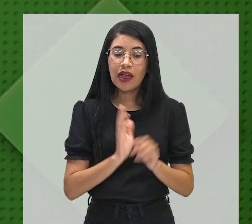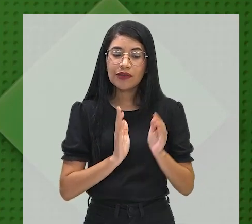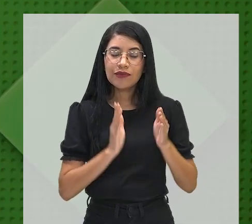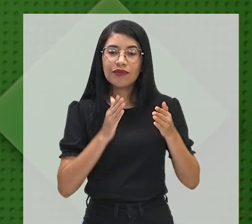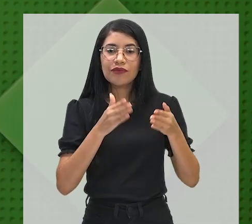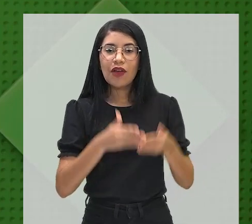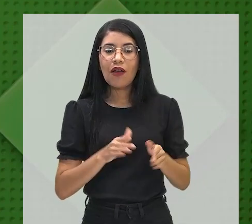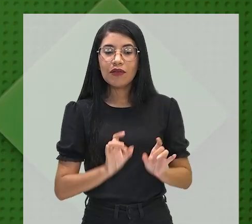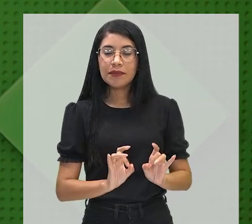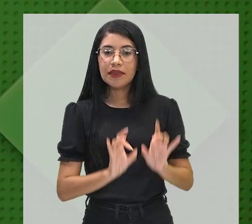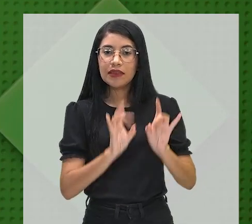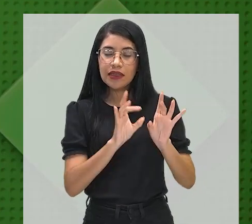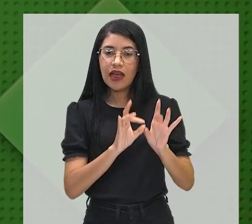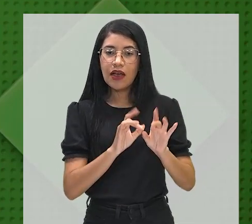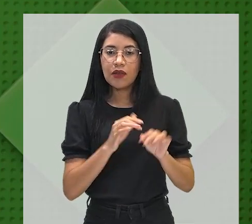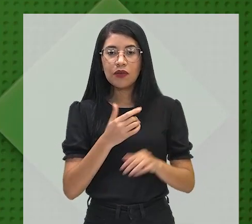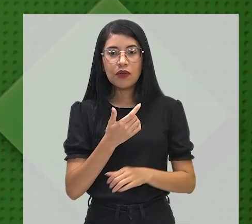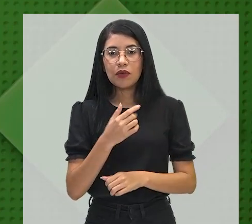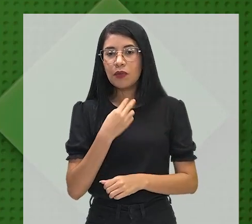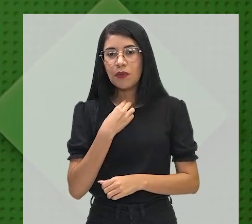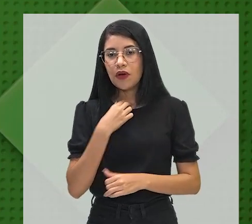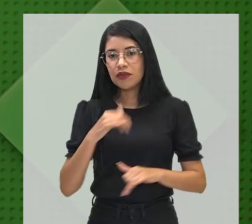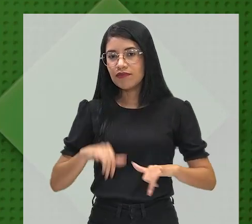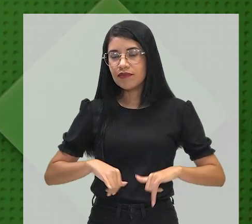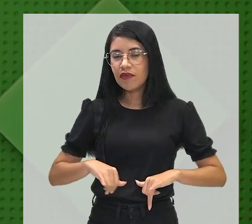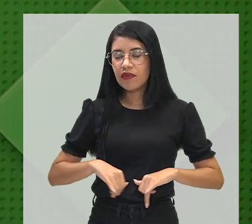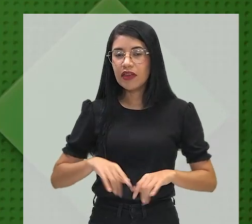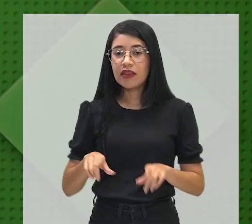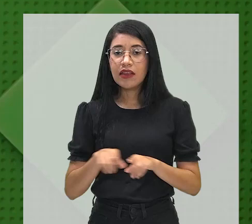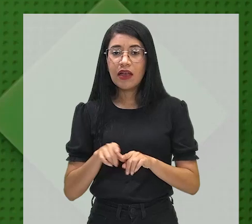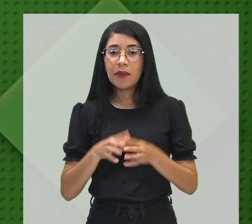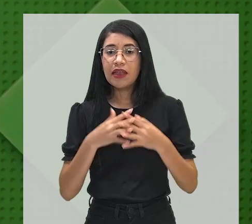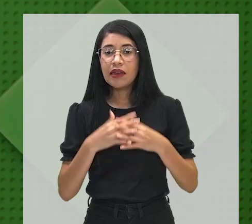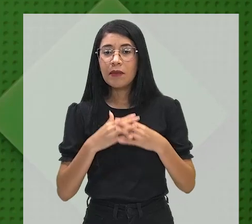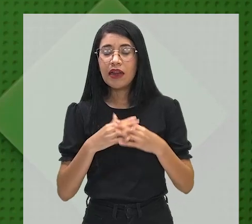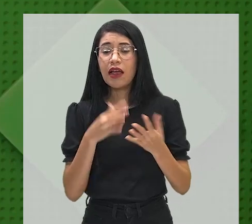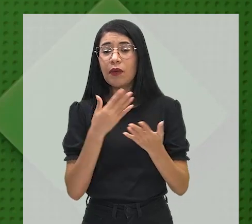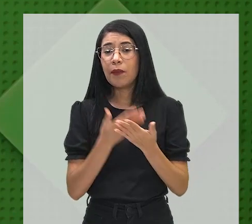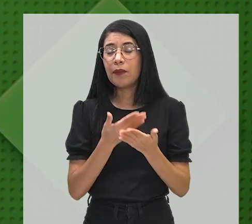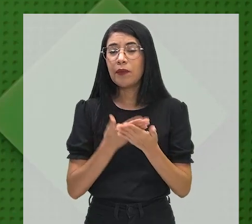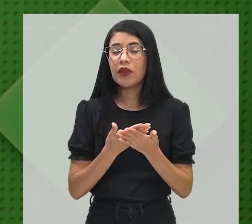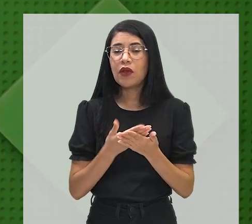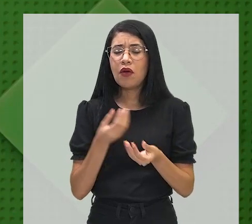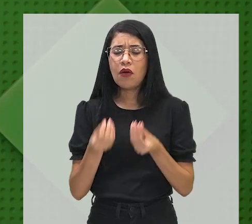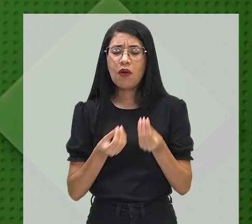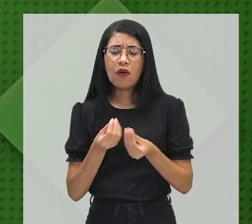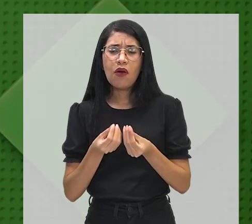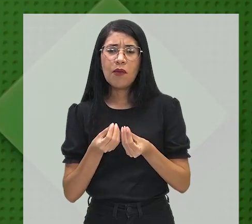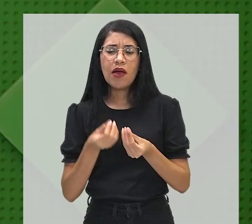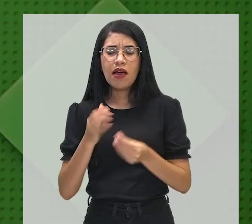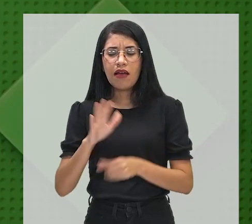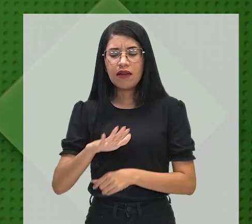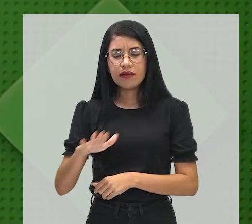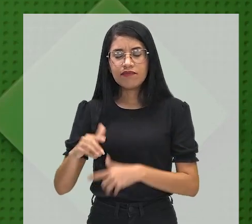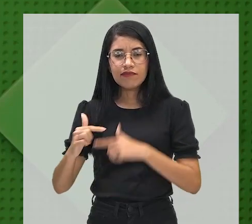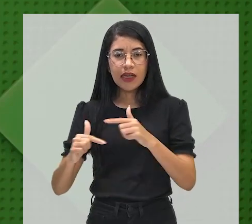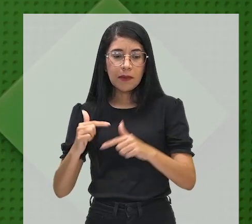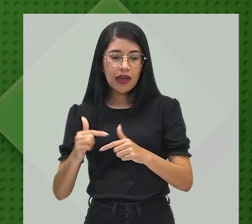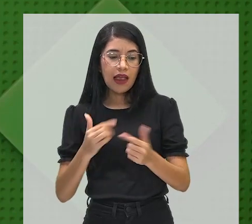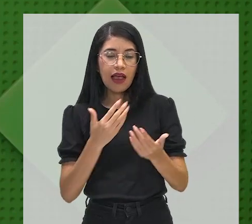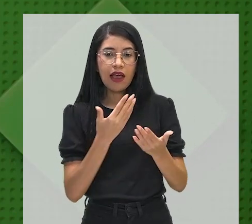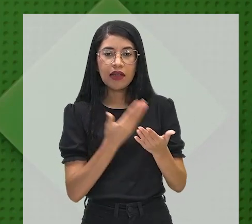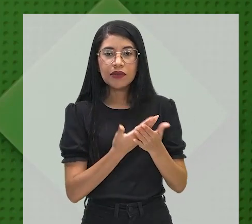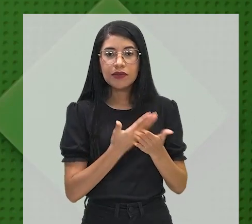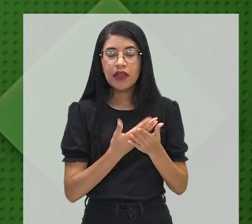cuidados especiais, ela não pode estar vulnerável. Também vai afetar na questão dos estudos. Como uma criança vai trabalhar se ela precisa